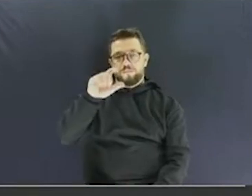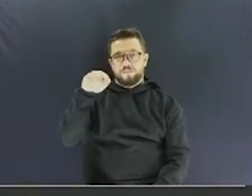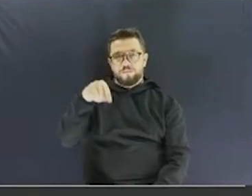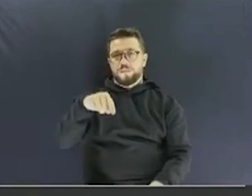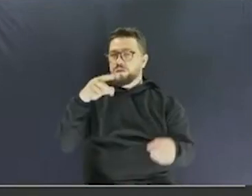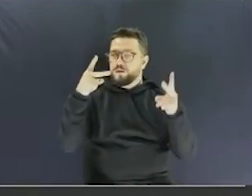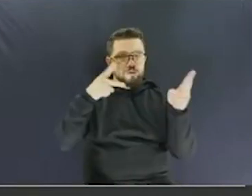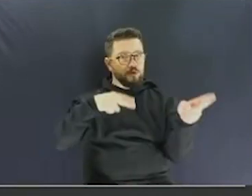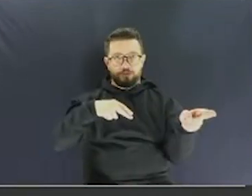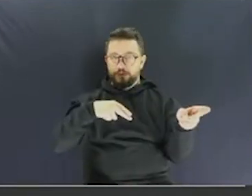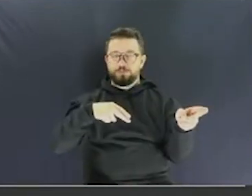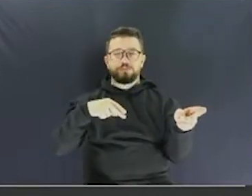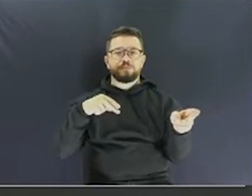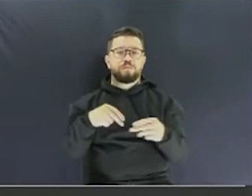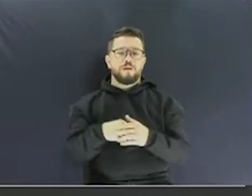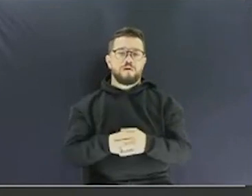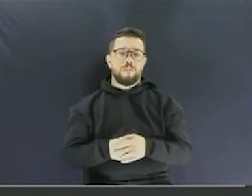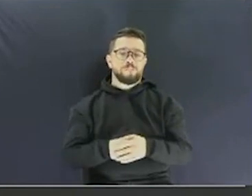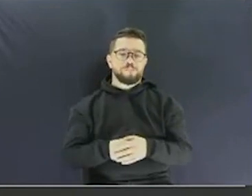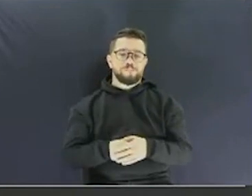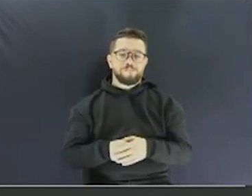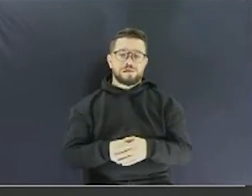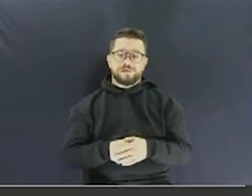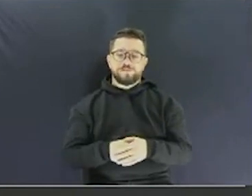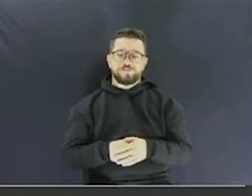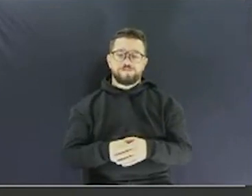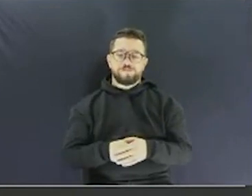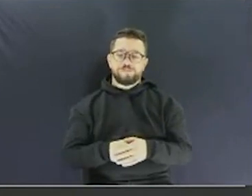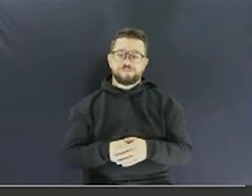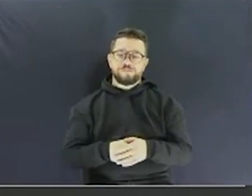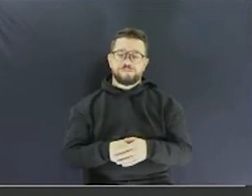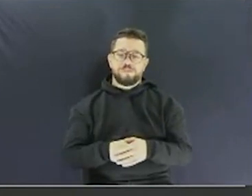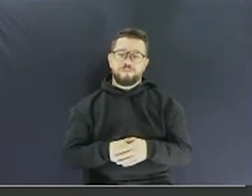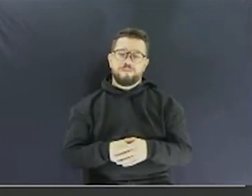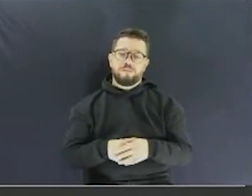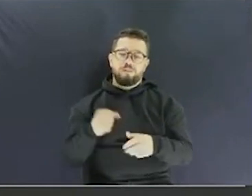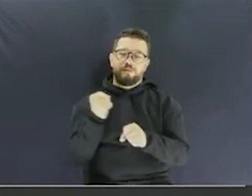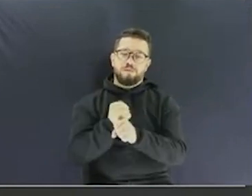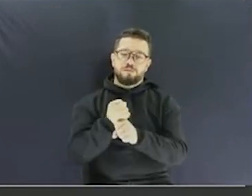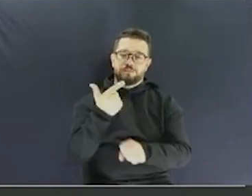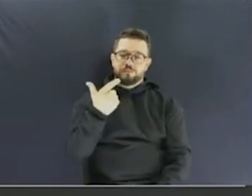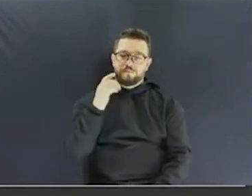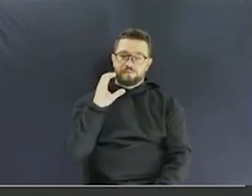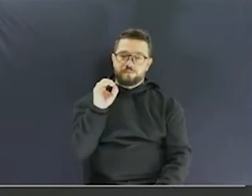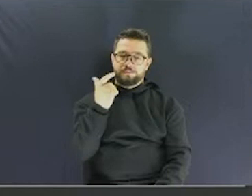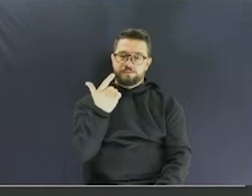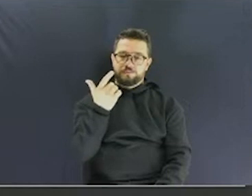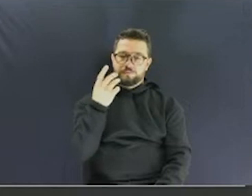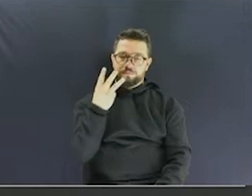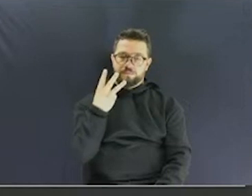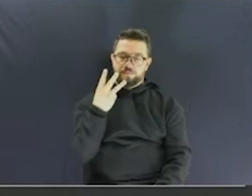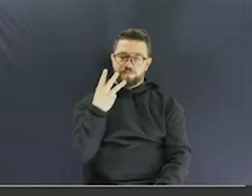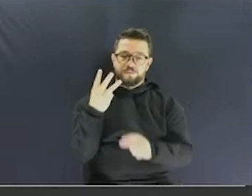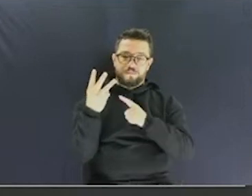que eu acabei já citando, que são os planos de acompanhamento familiar individual. No ano de 2023, a gente teve